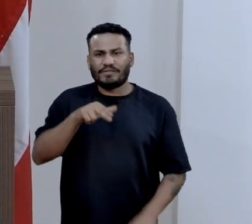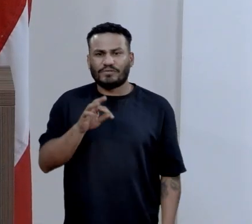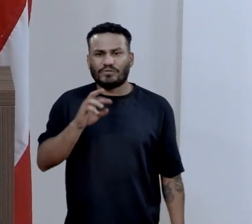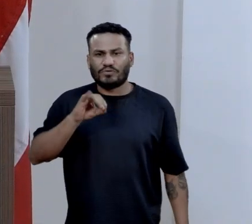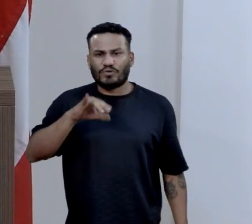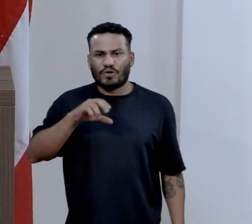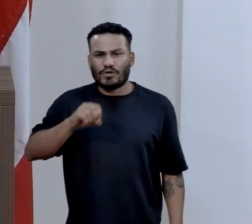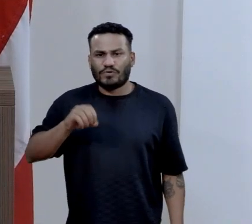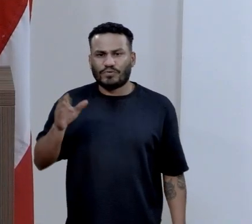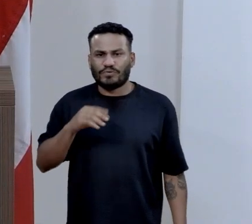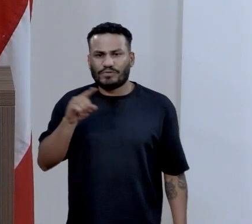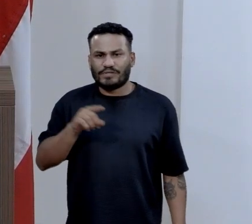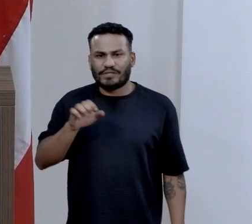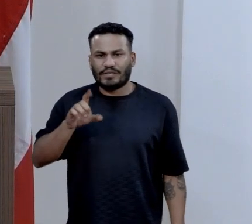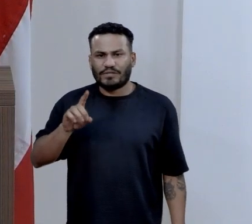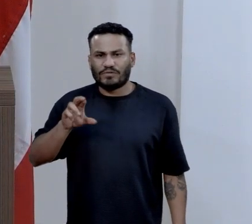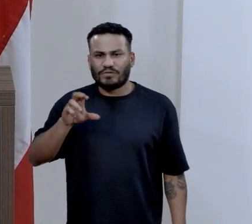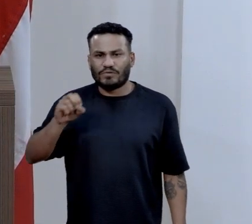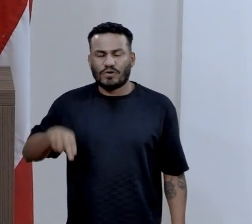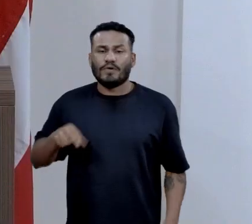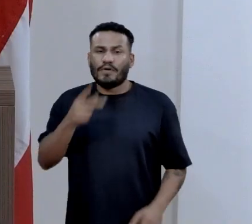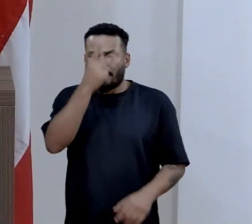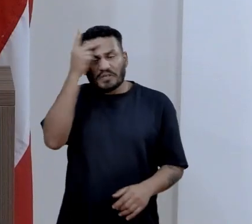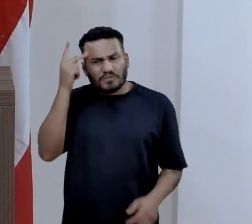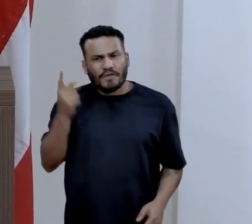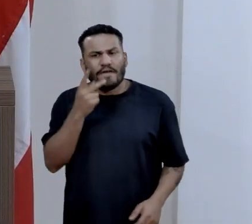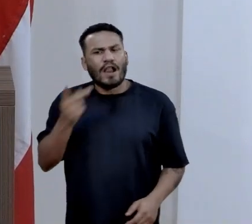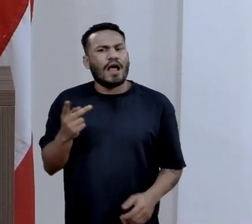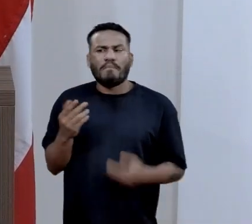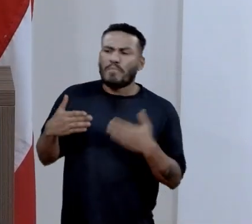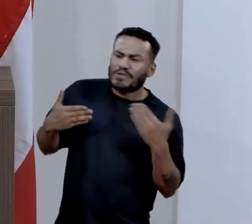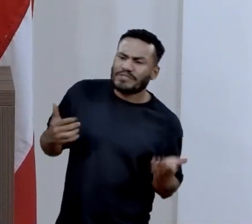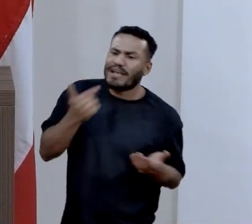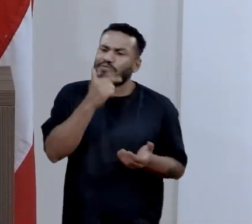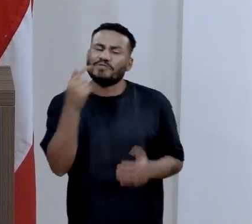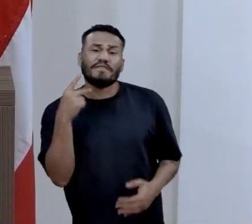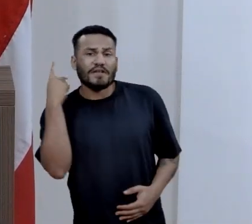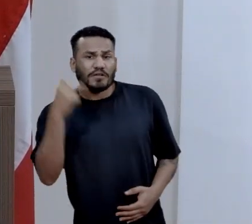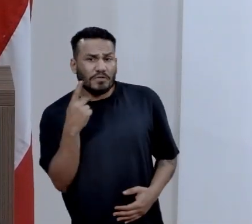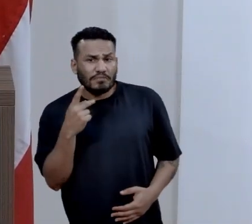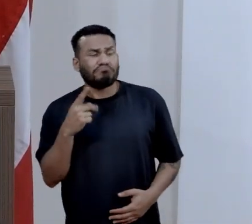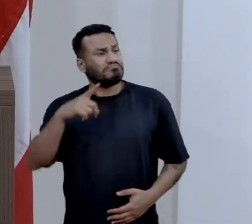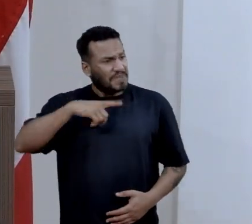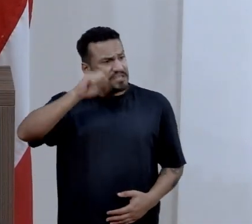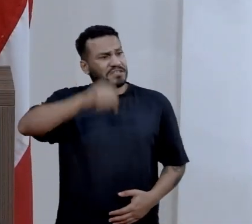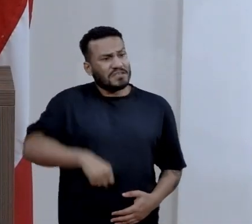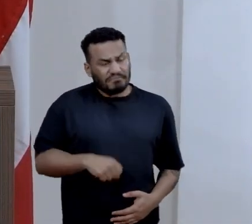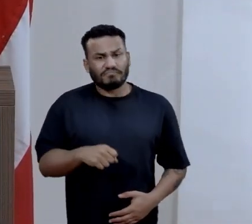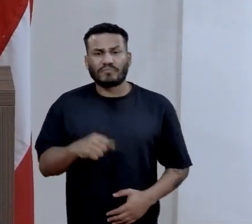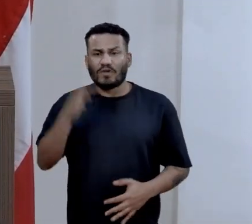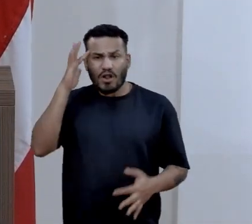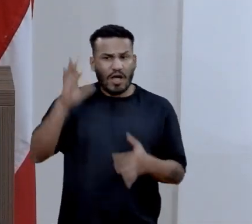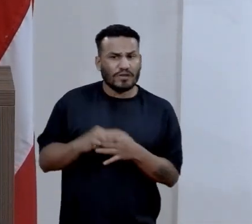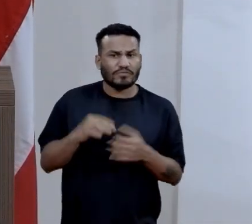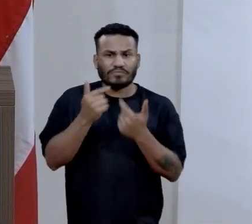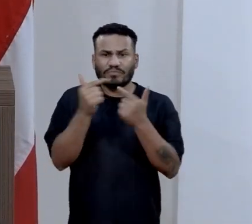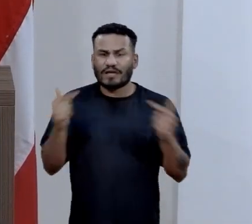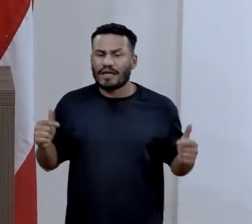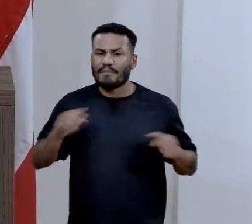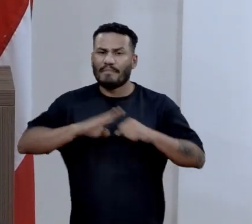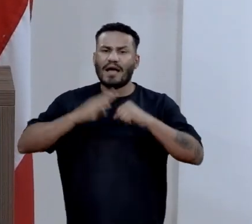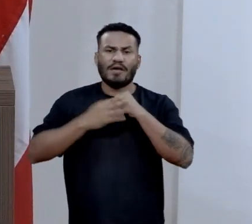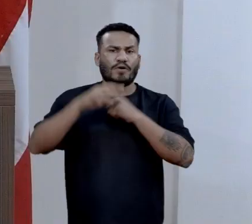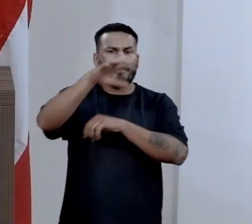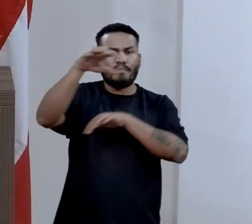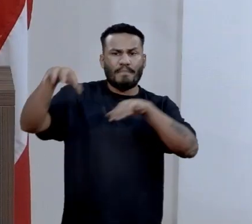Zendron, e ali até as pessoas foram lá e falaram, pois não tem vereador? Não, por sinal ali tem, porque lógico, não tem vereador, um vereador para todo bairro, o